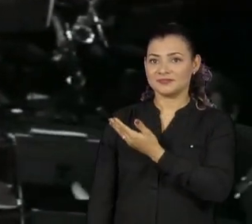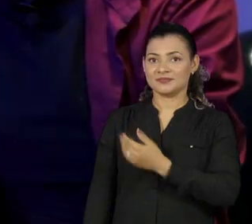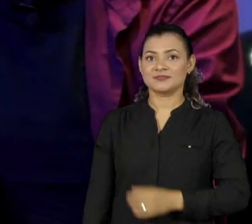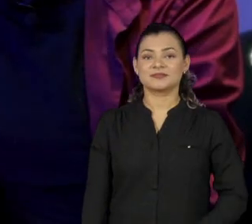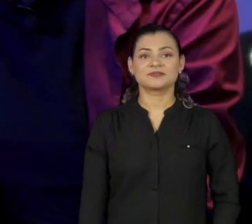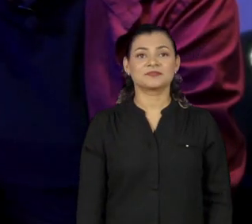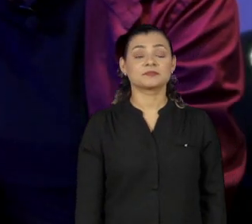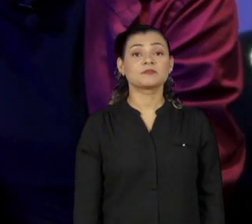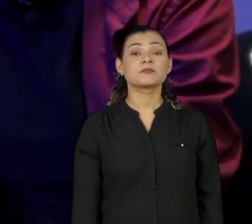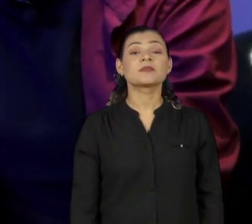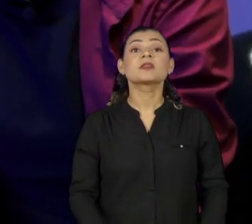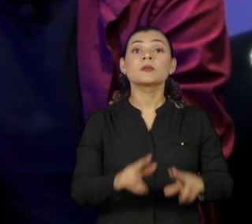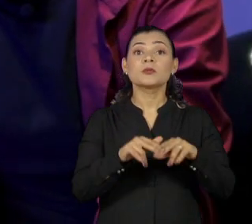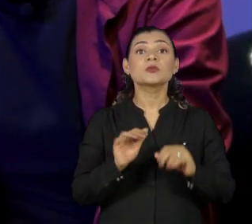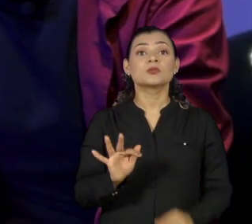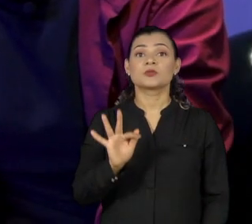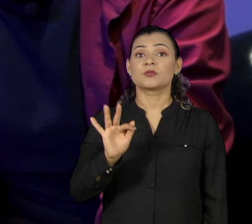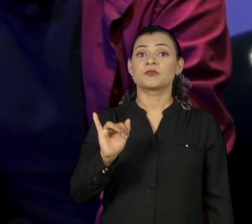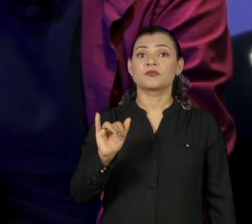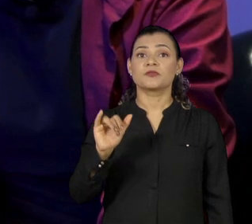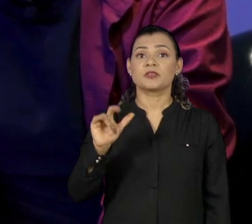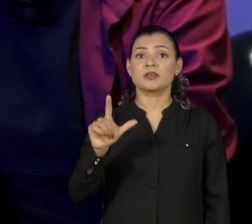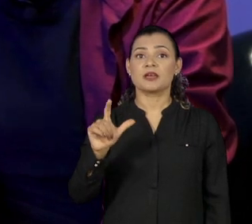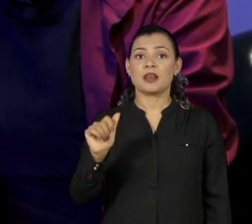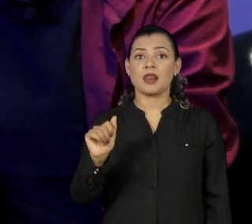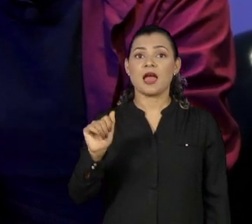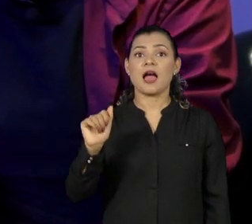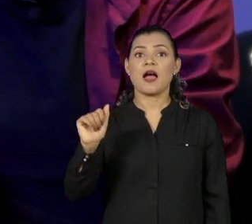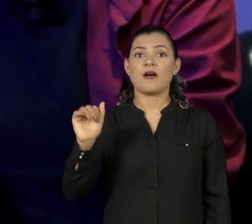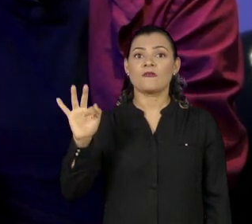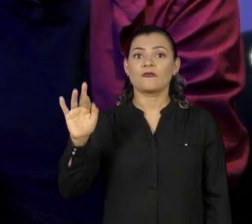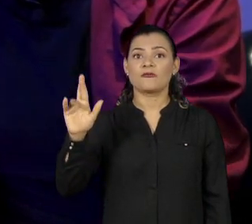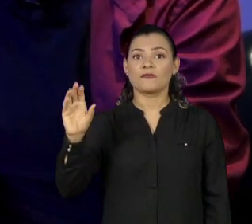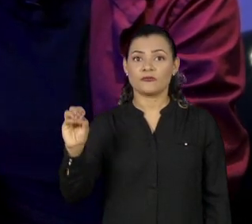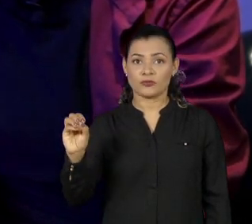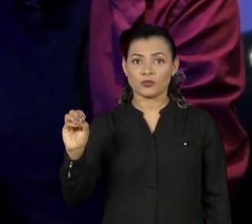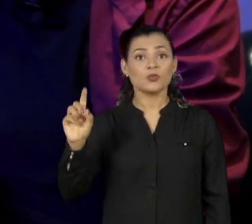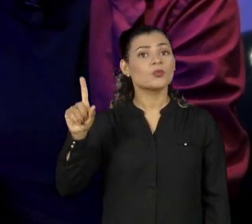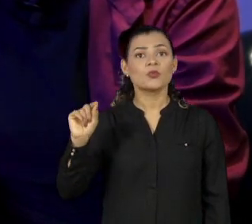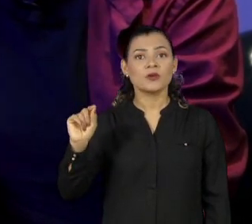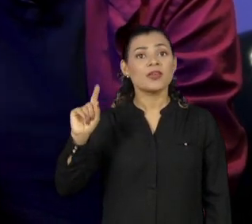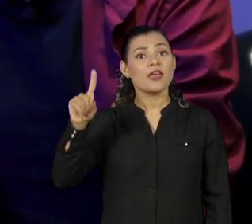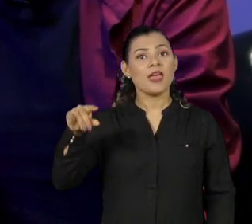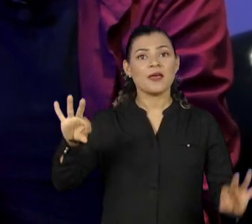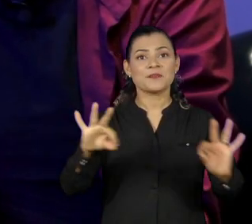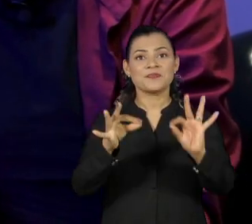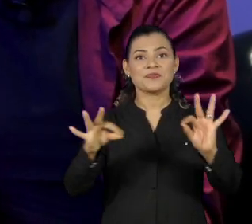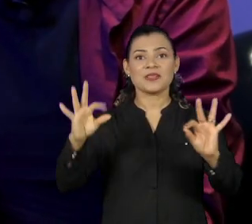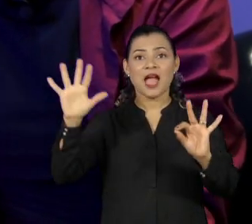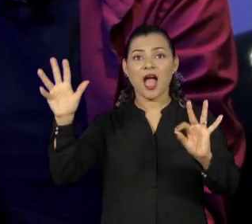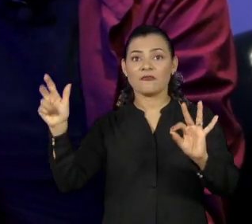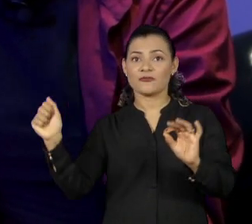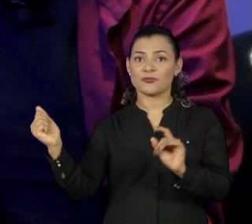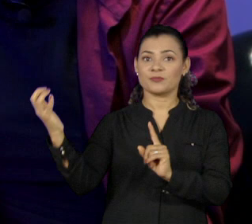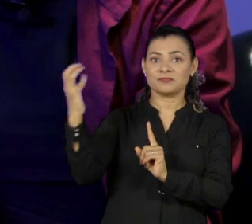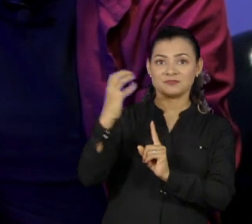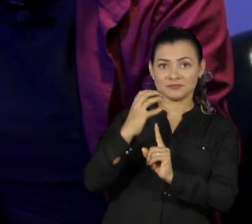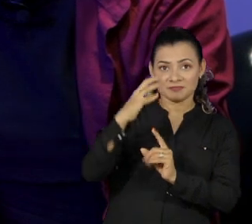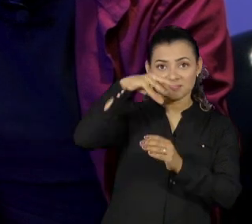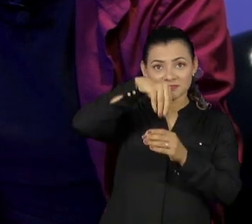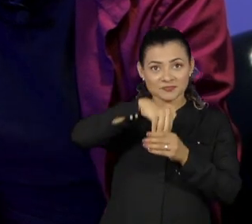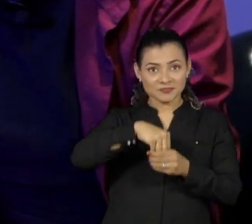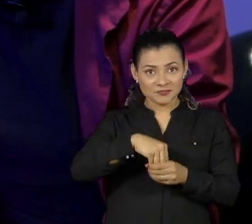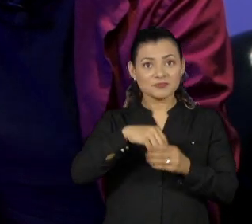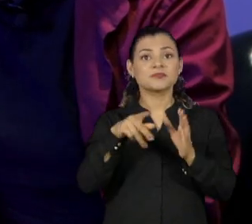A Filafro hoje ela tem várias formações. Ela tem as formações camerísticas, que são a